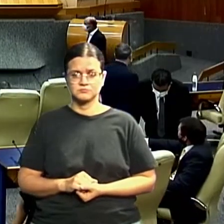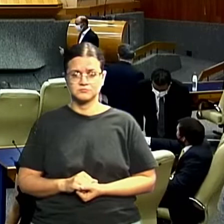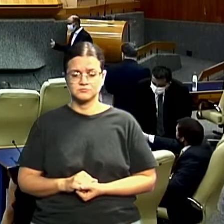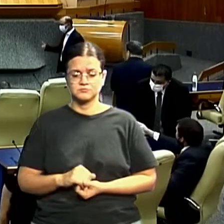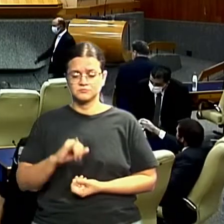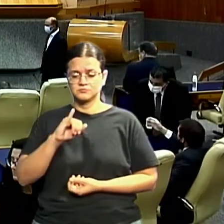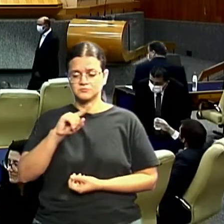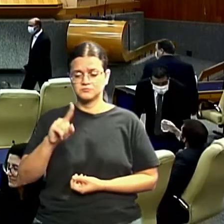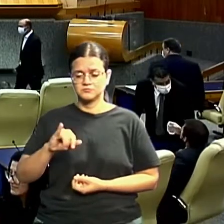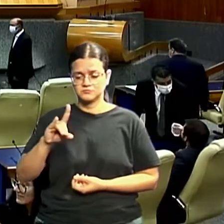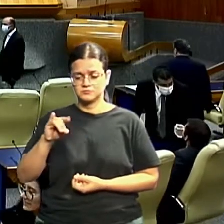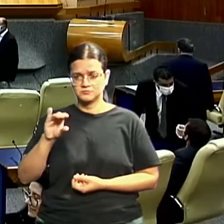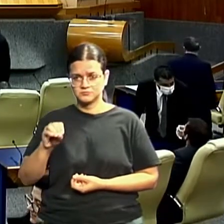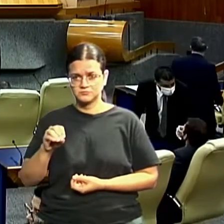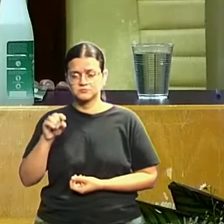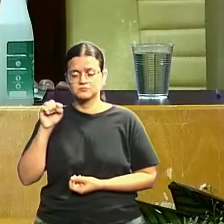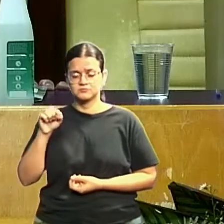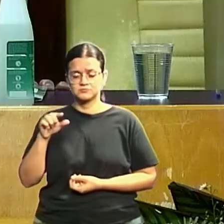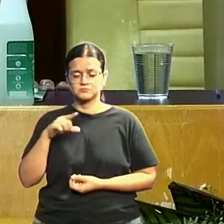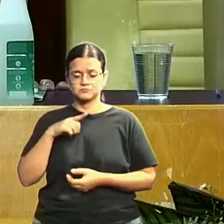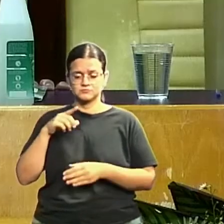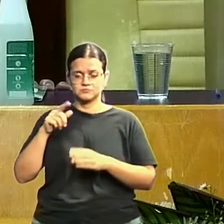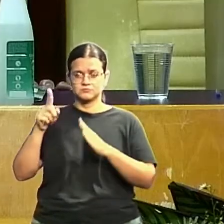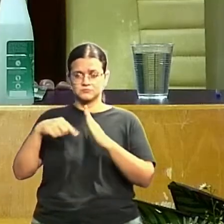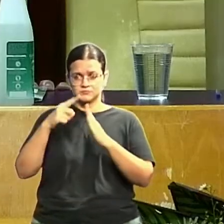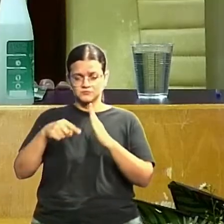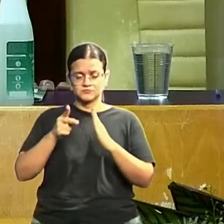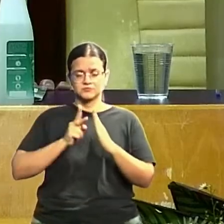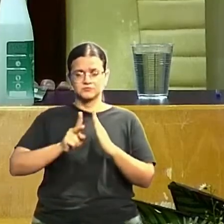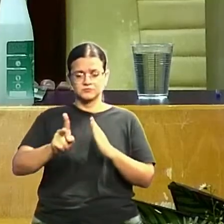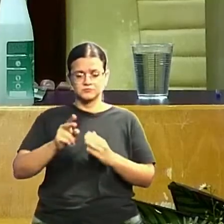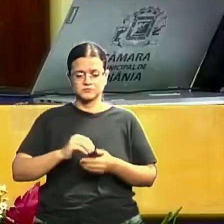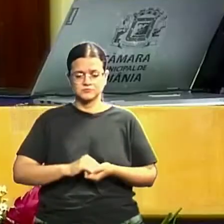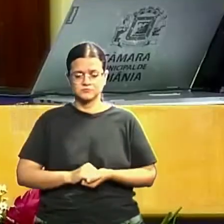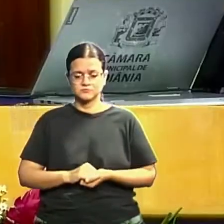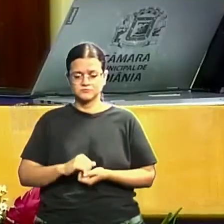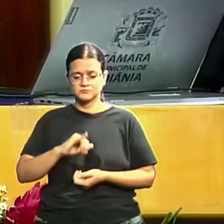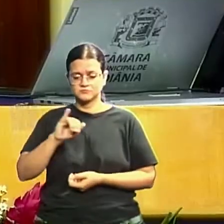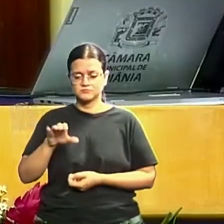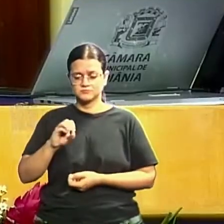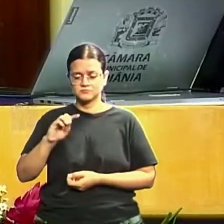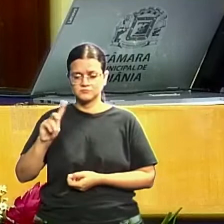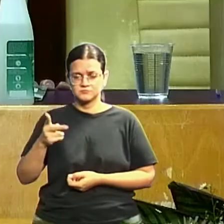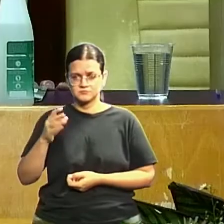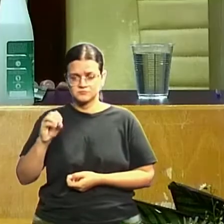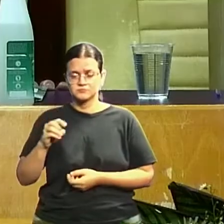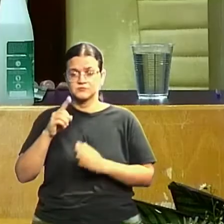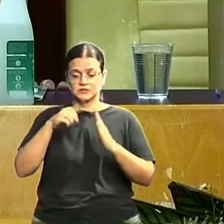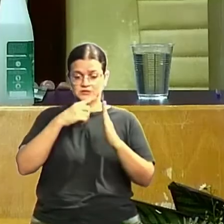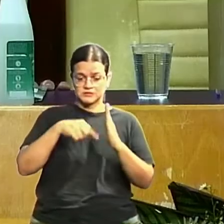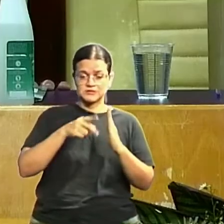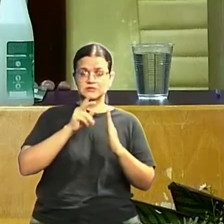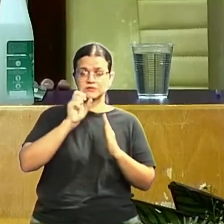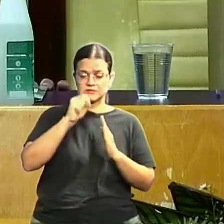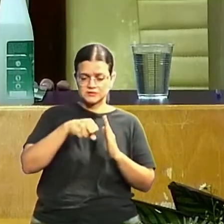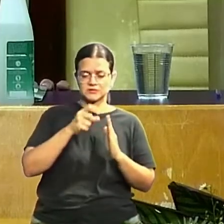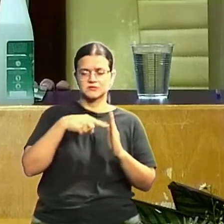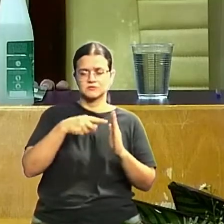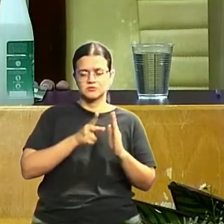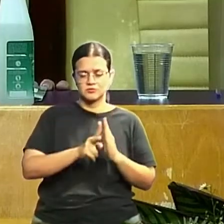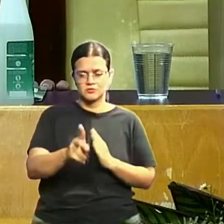Entrada do vereador Isídio, a manutenção do veto, excelência, do prefeito de Goiânia. Joãozinho está chegando. Sim, mantém o veto, não